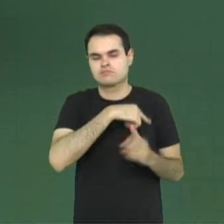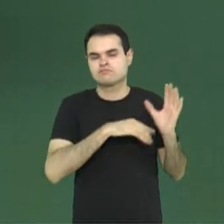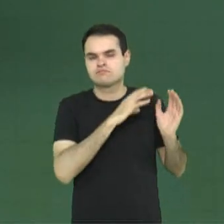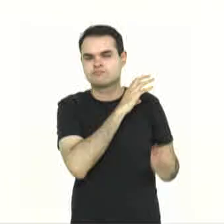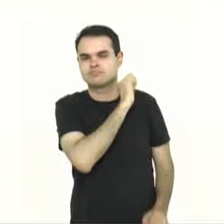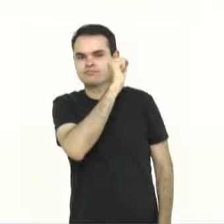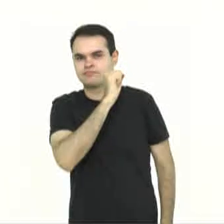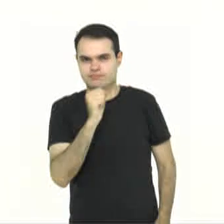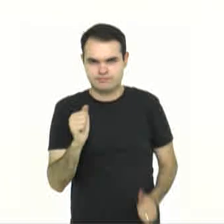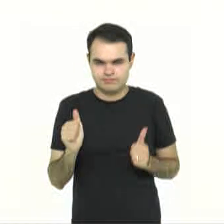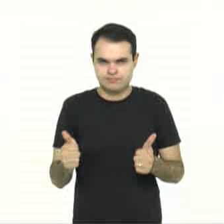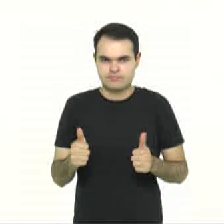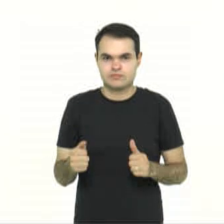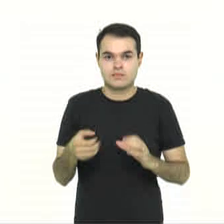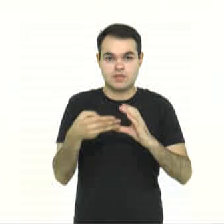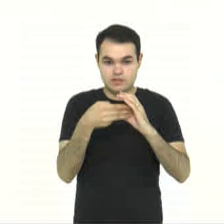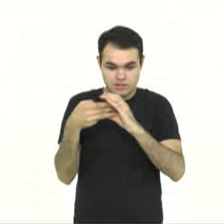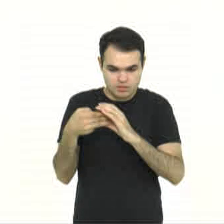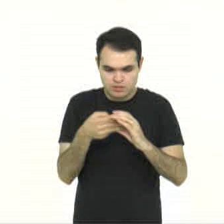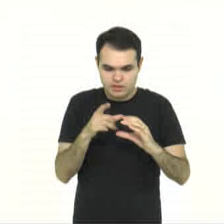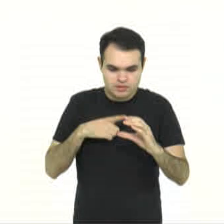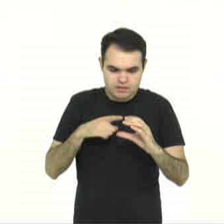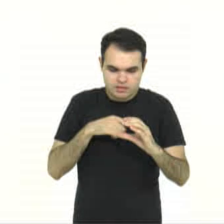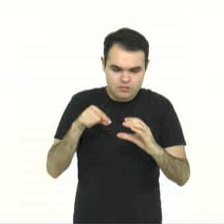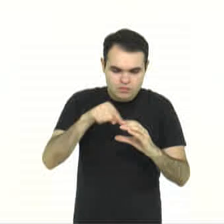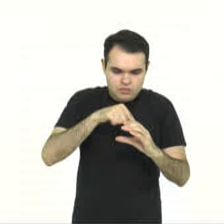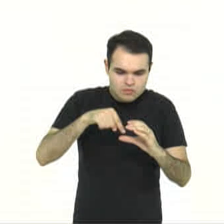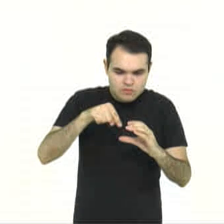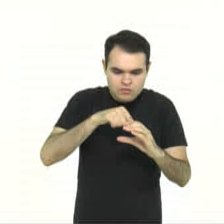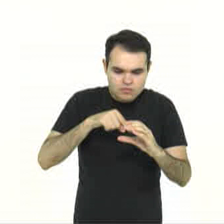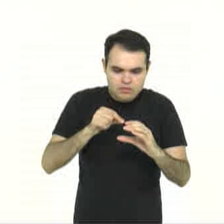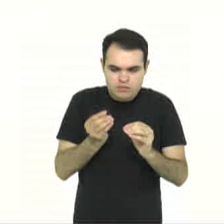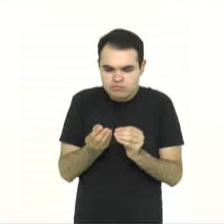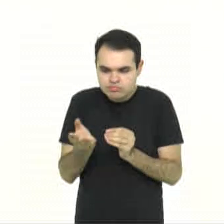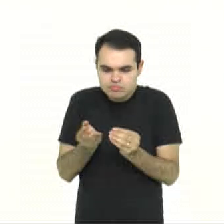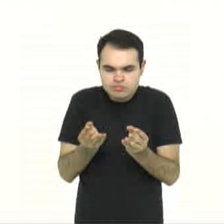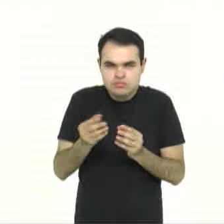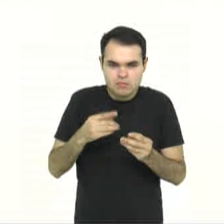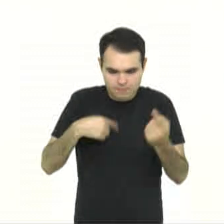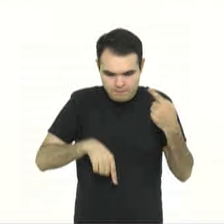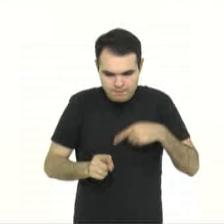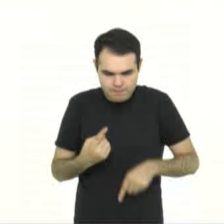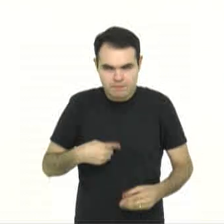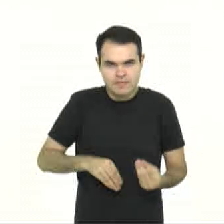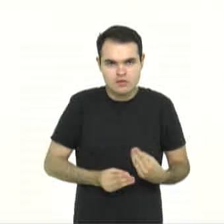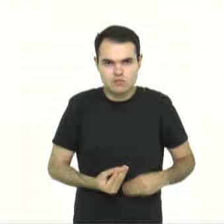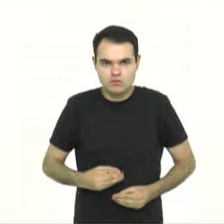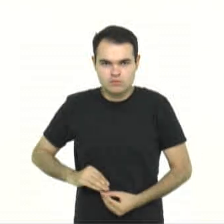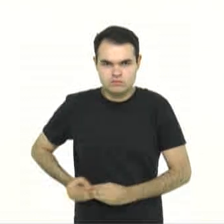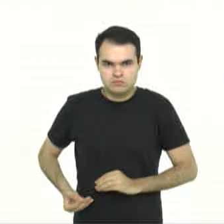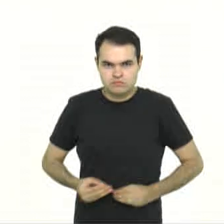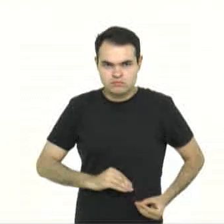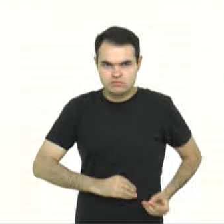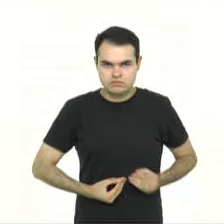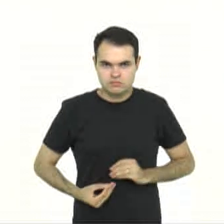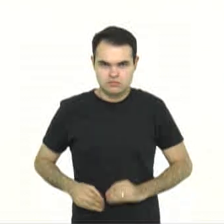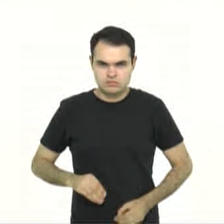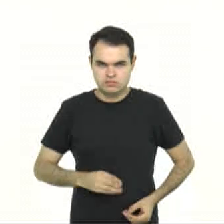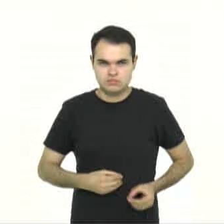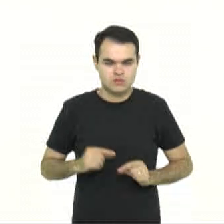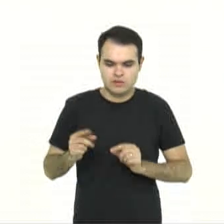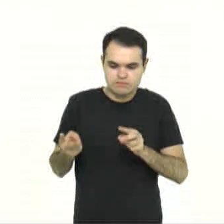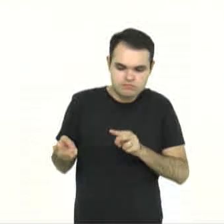lá? As células recebem materiais do meio e lançam para esse meio os produtos do seu metabolismo. A passagem dessas substâncias apenas